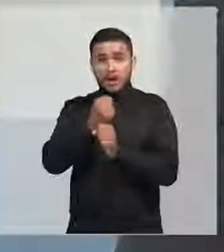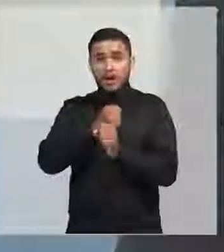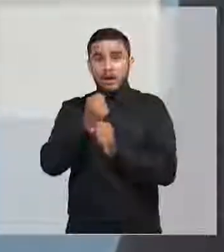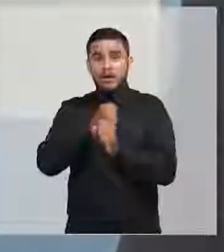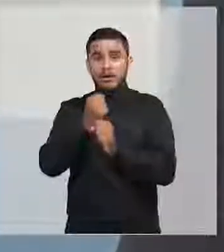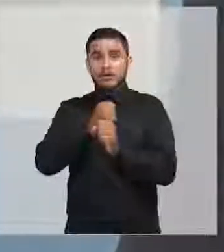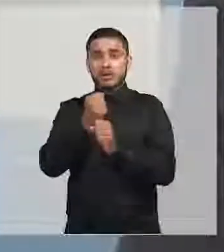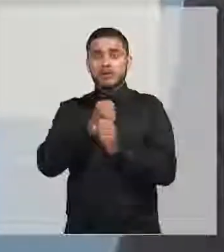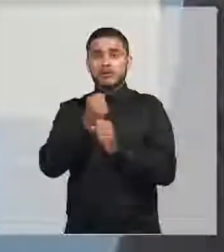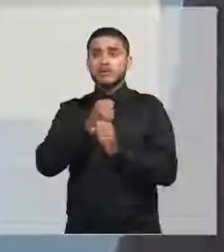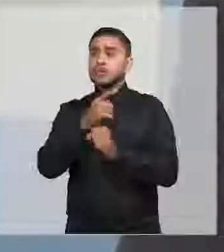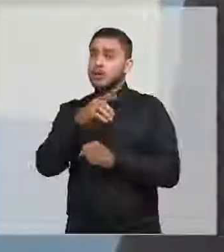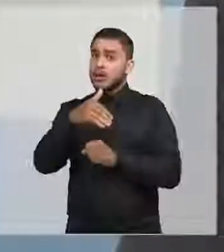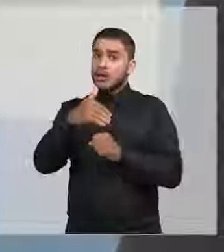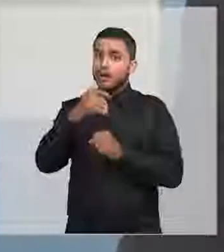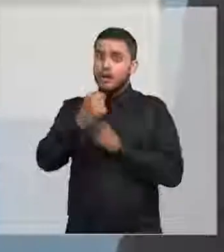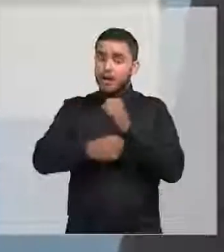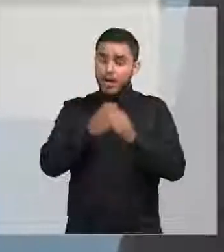de